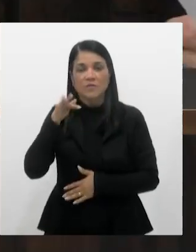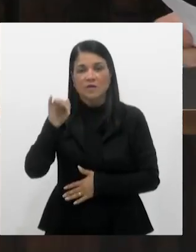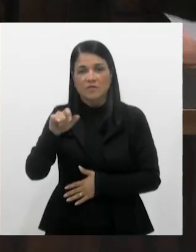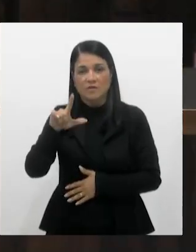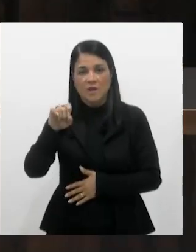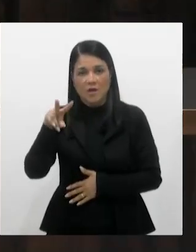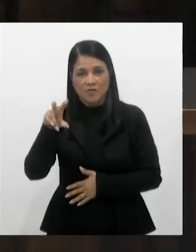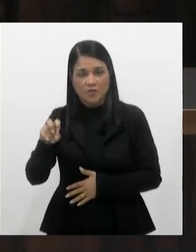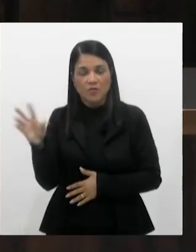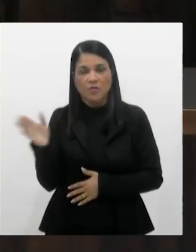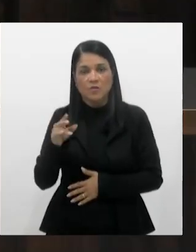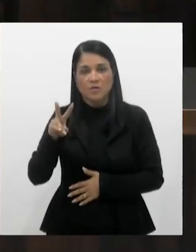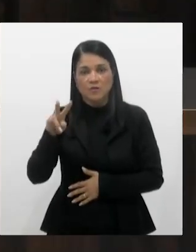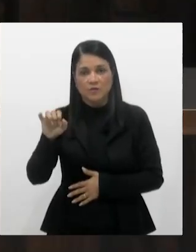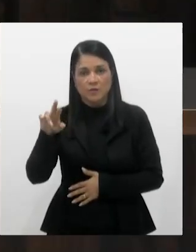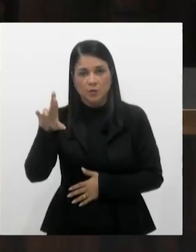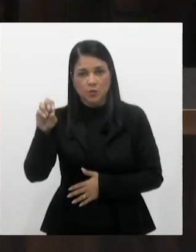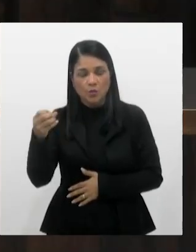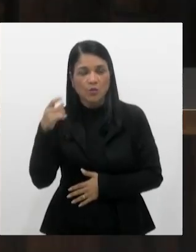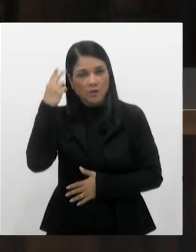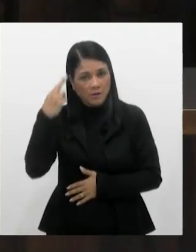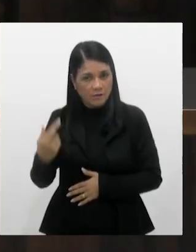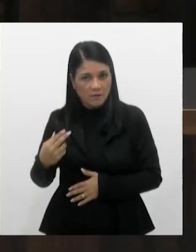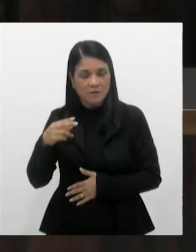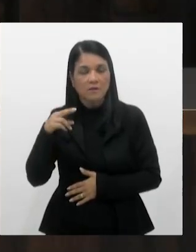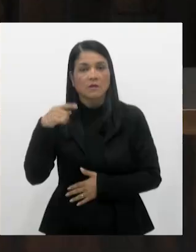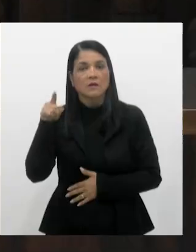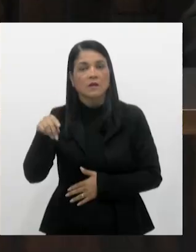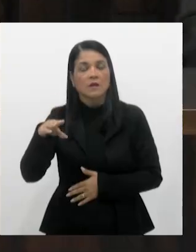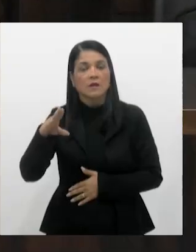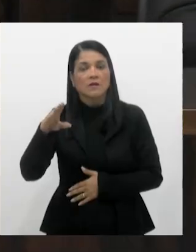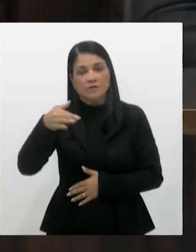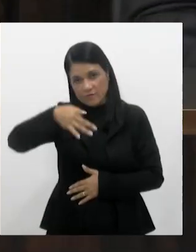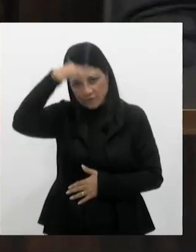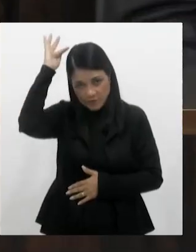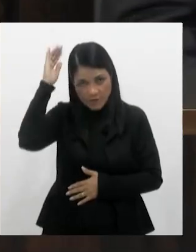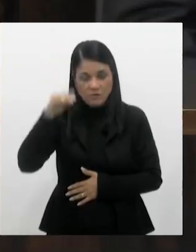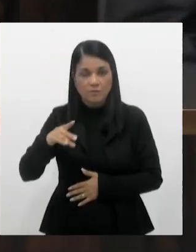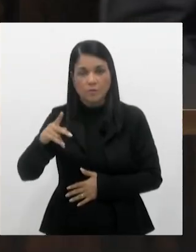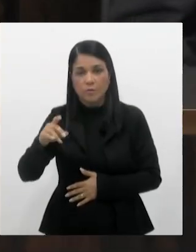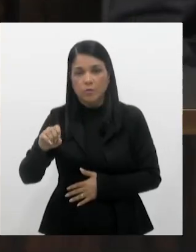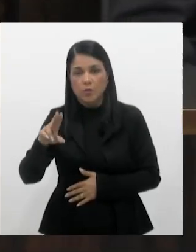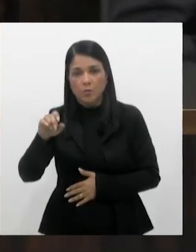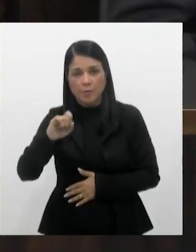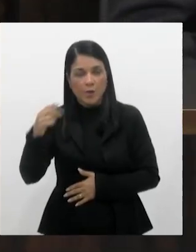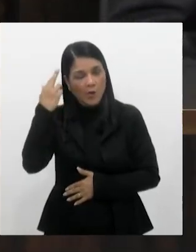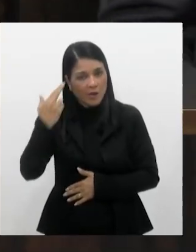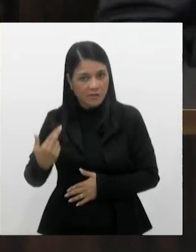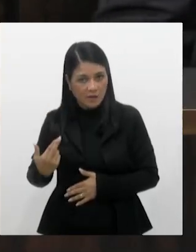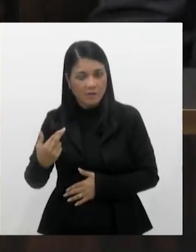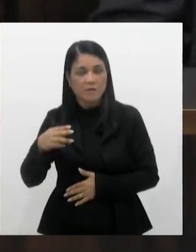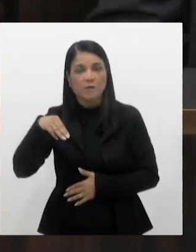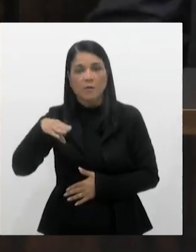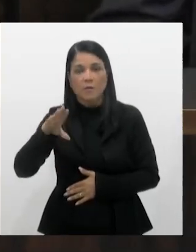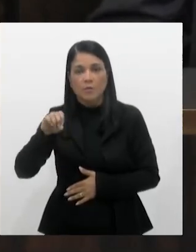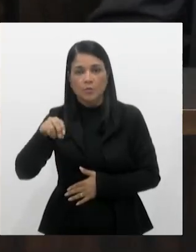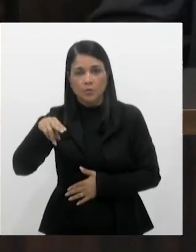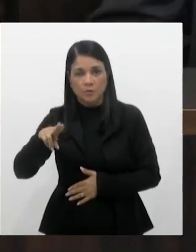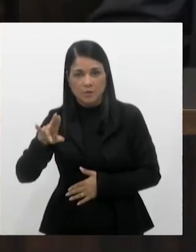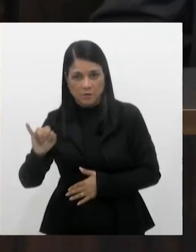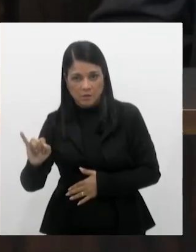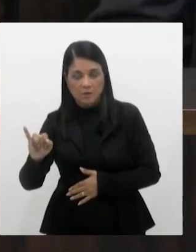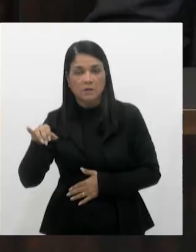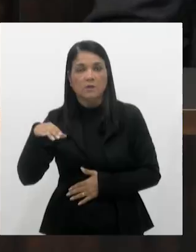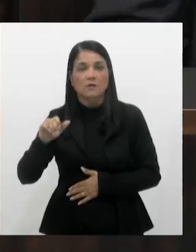Serafini, Vitor Júnior, Renata Souza, Carla Machado, Carlos Macedo, Fred Pacheco, Pobel, Renata Souza, Morni Neto e Alexandre Quinoclope.